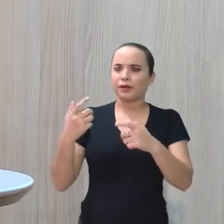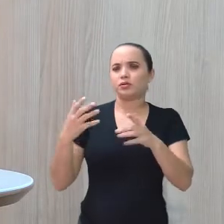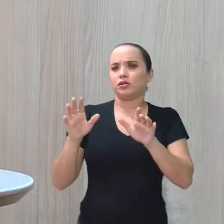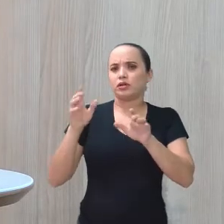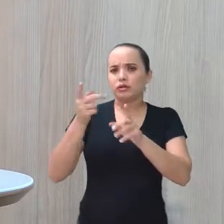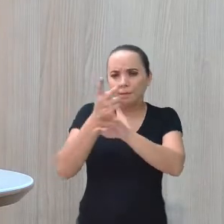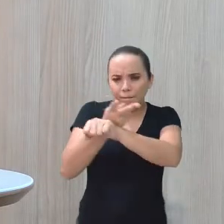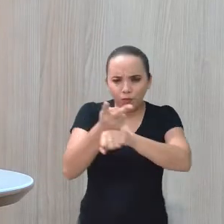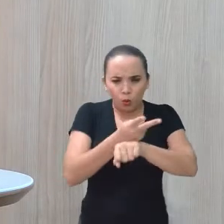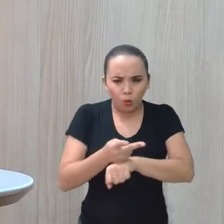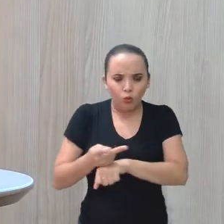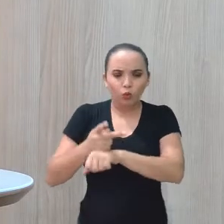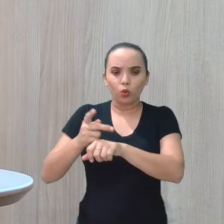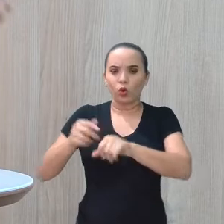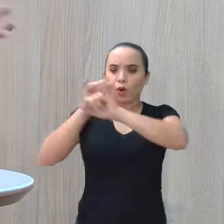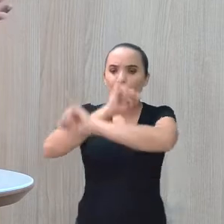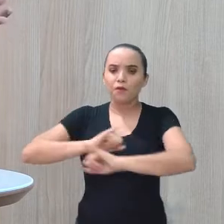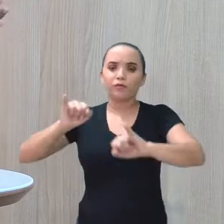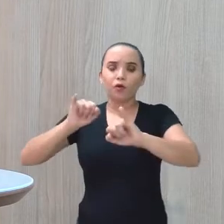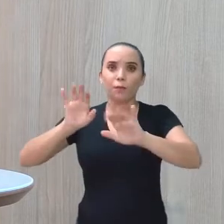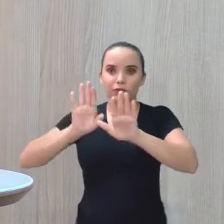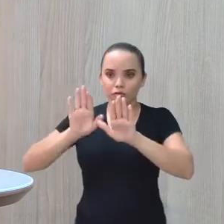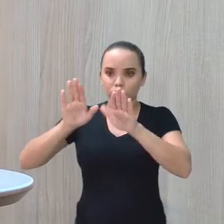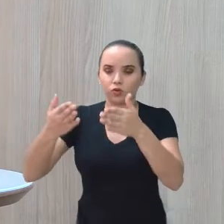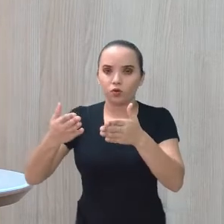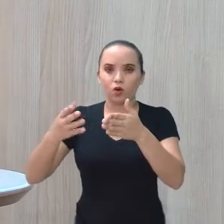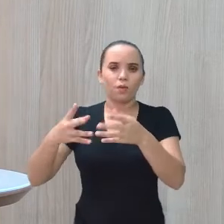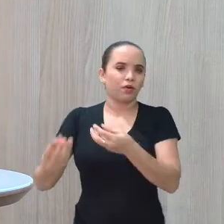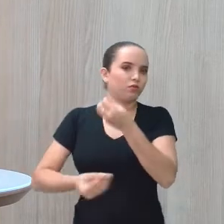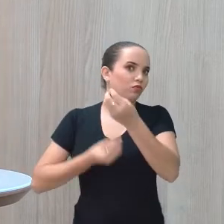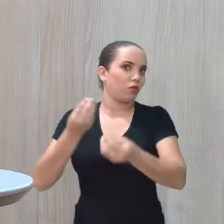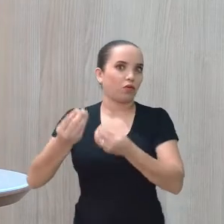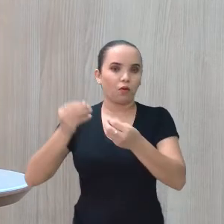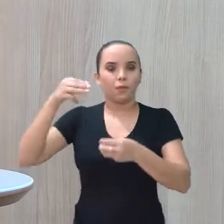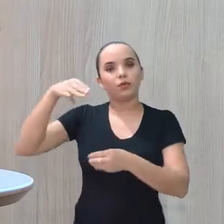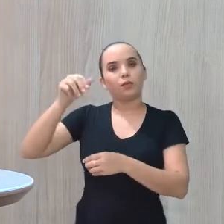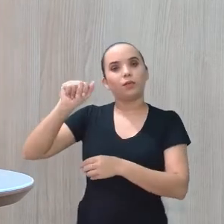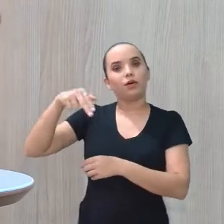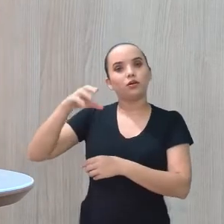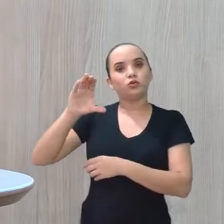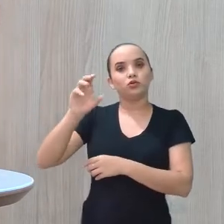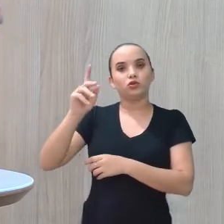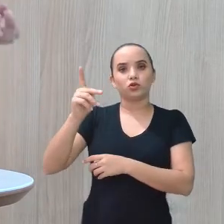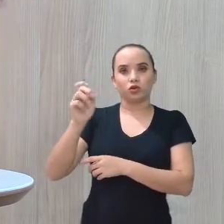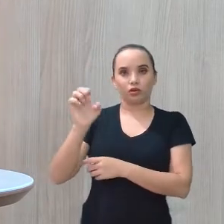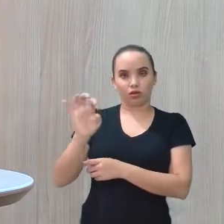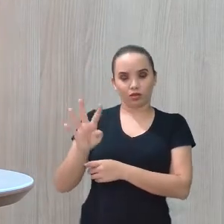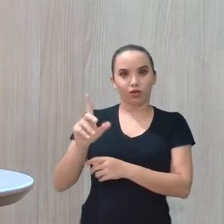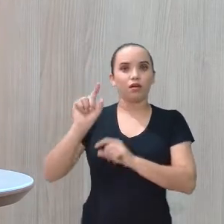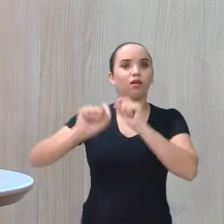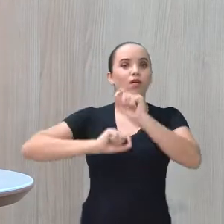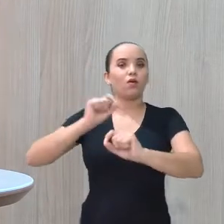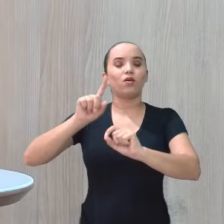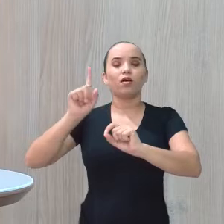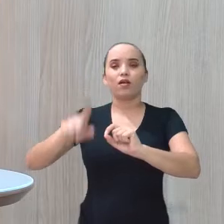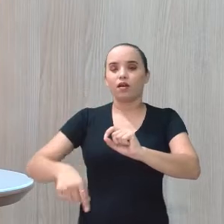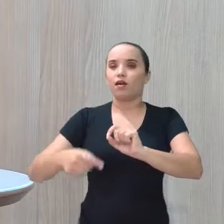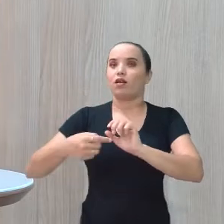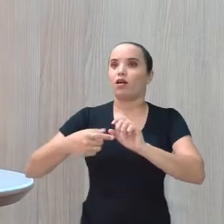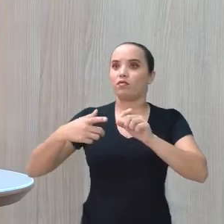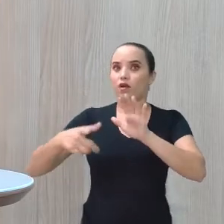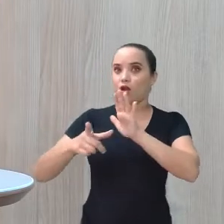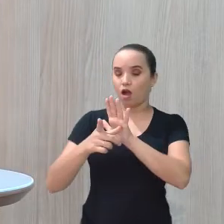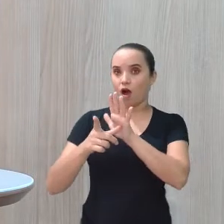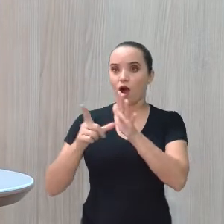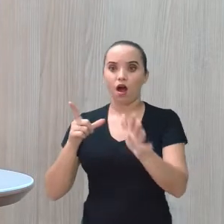pode ver essa notícia específica? Na manchete. A manchete vai antecipar o assunto. Tem essa função de chamar